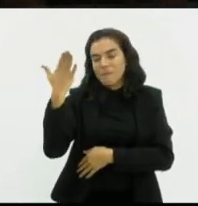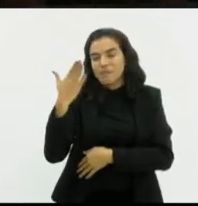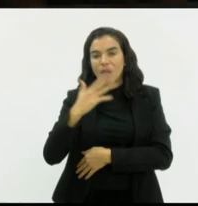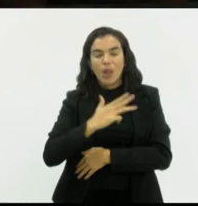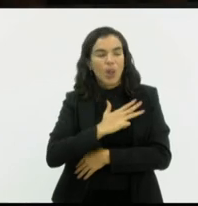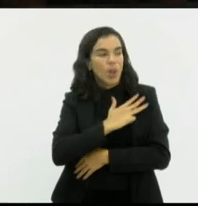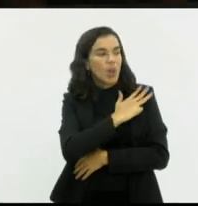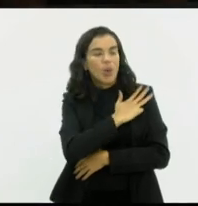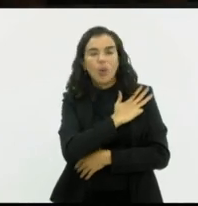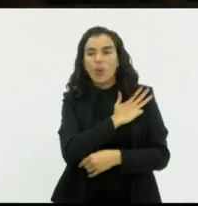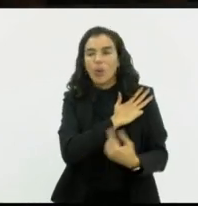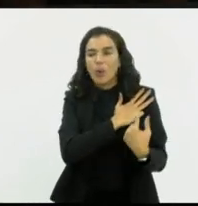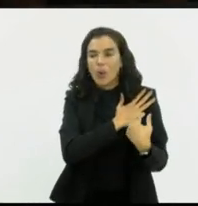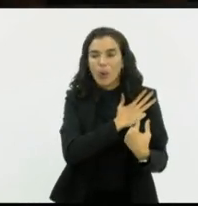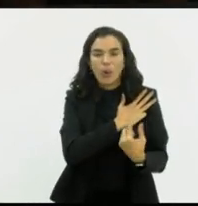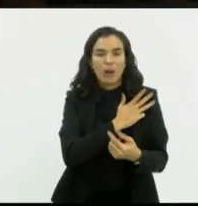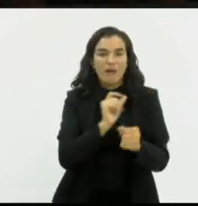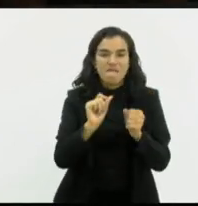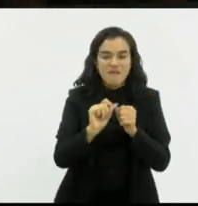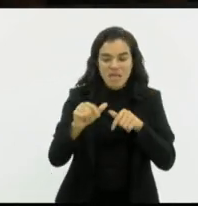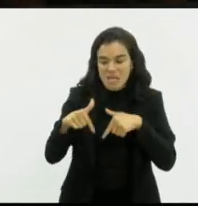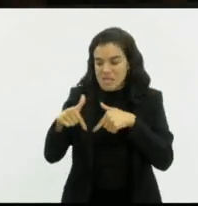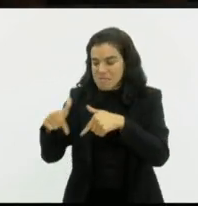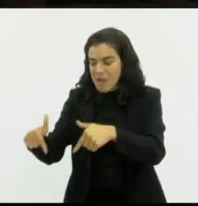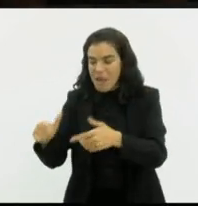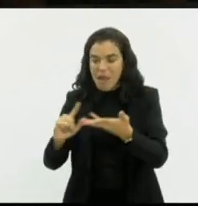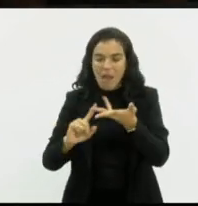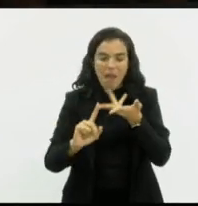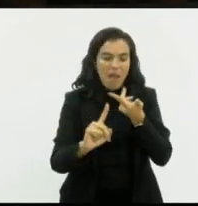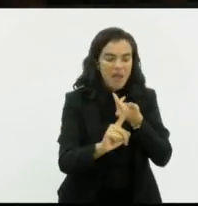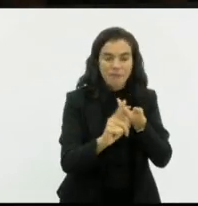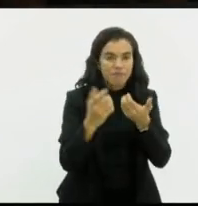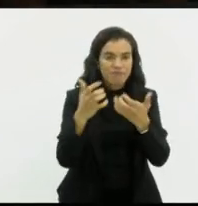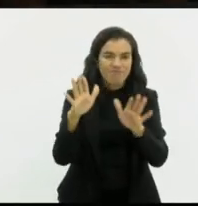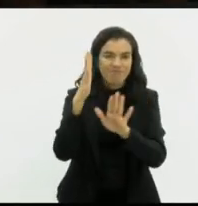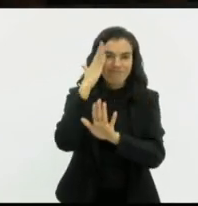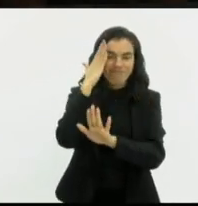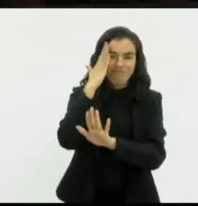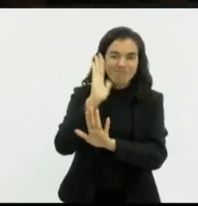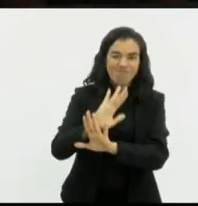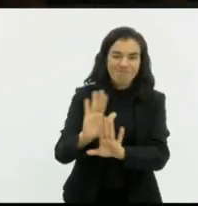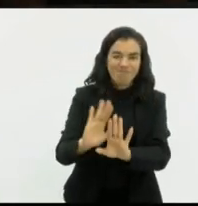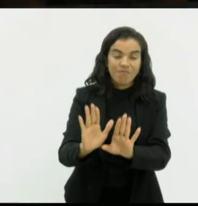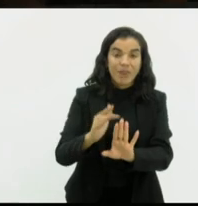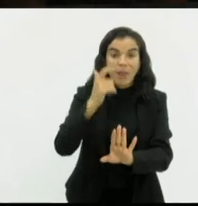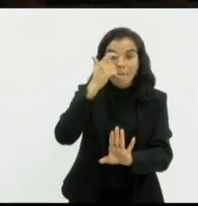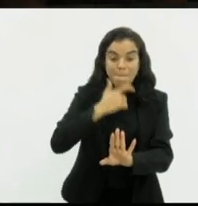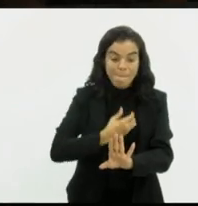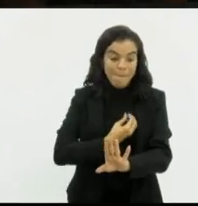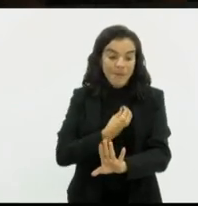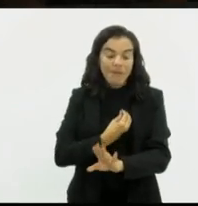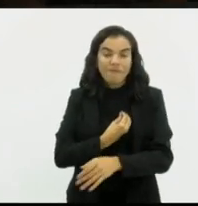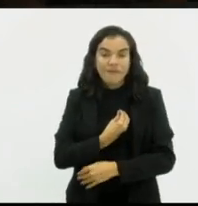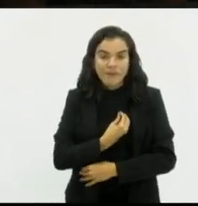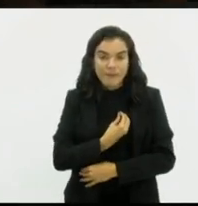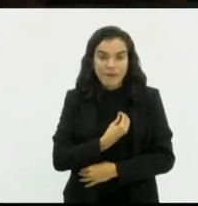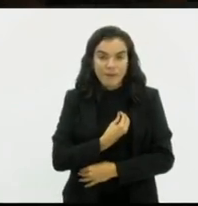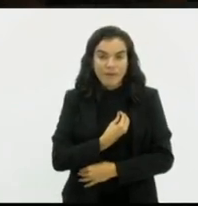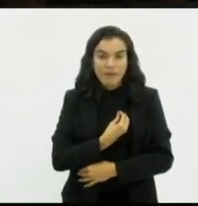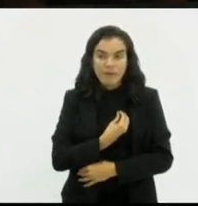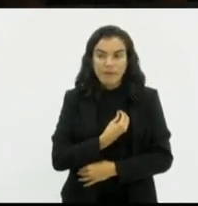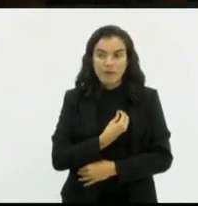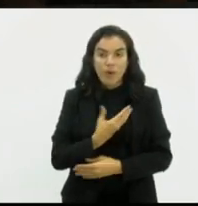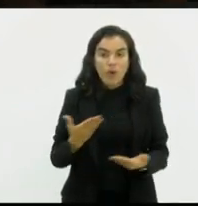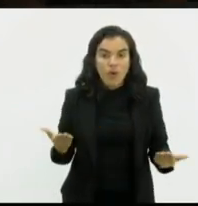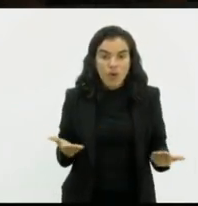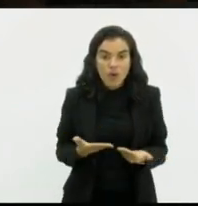Lula fez isso ou aquilo. É o seguinte, como é que está a minha realidade? E eles só se preocupam